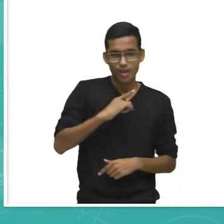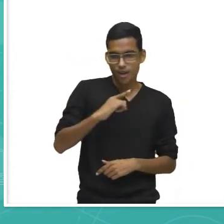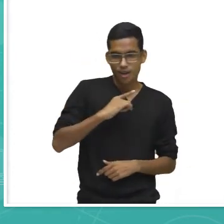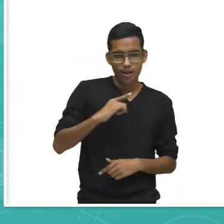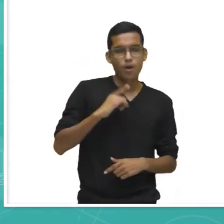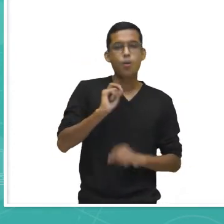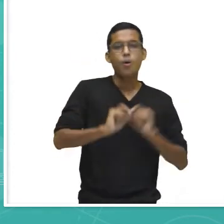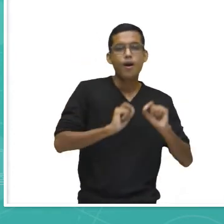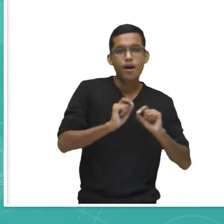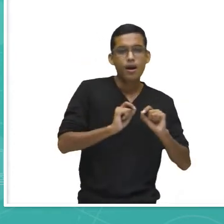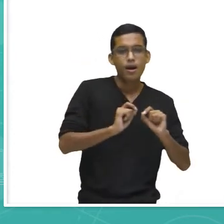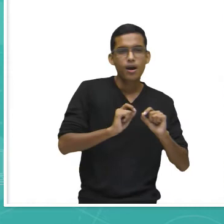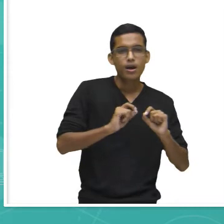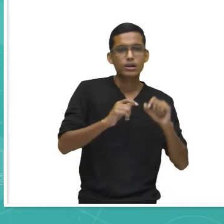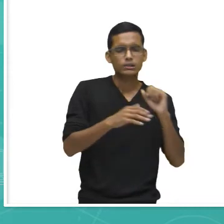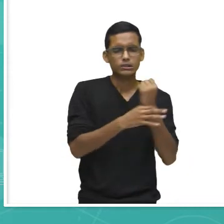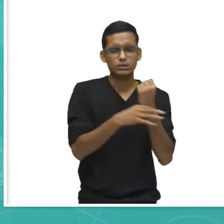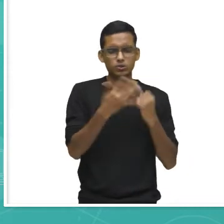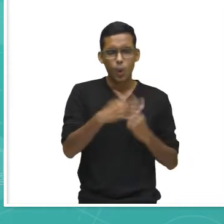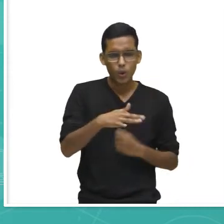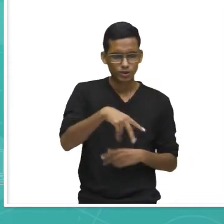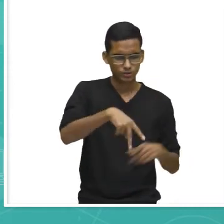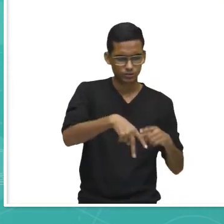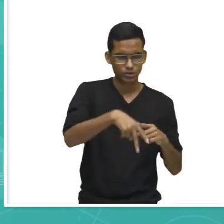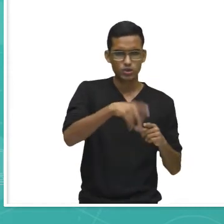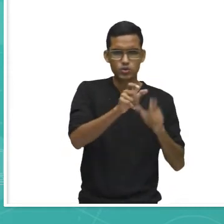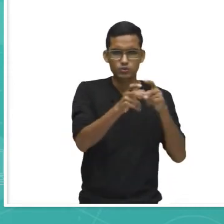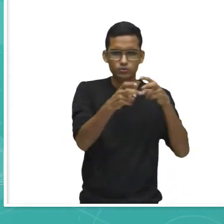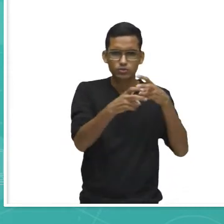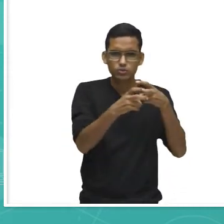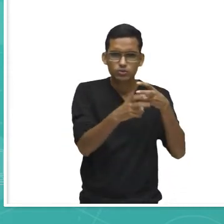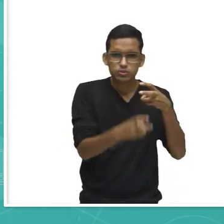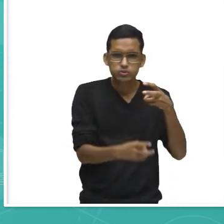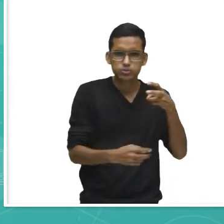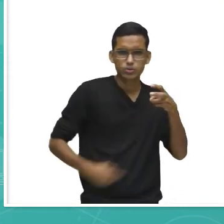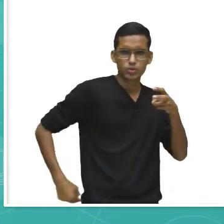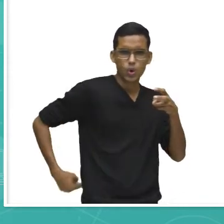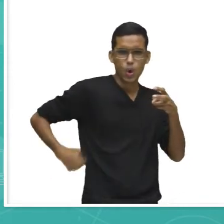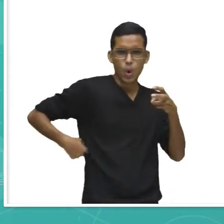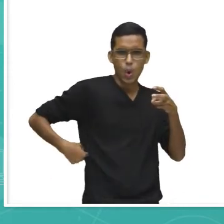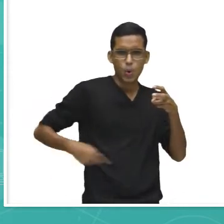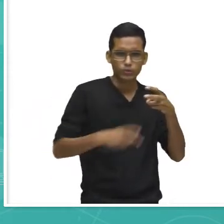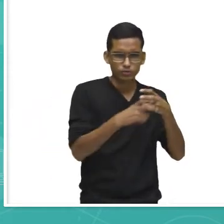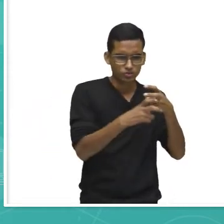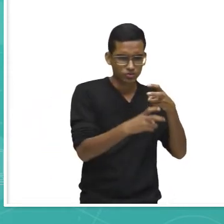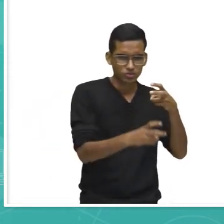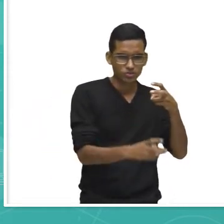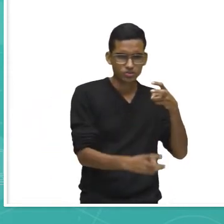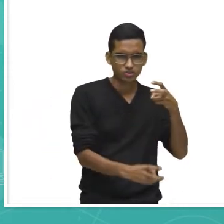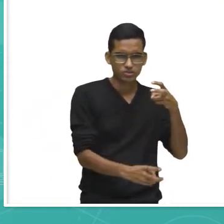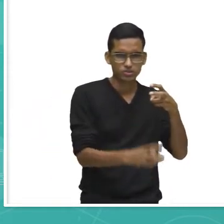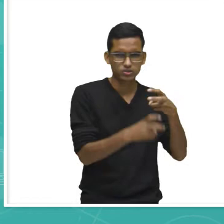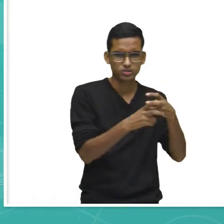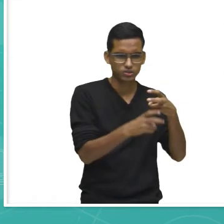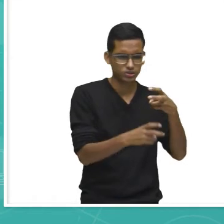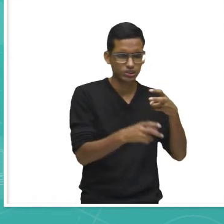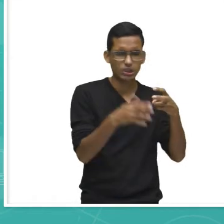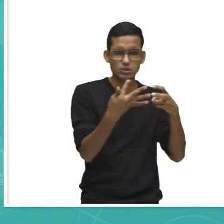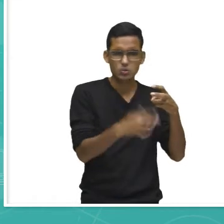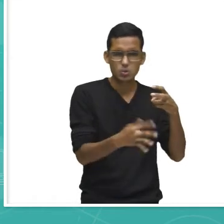Principalmente relacionado à coluna, tá? Então, olha só mais essa informação a respeito da Lé. A Lé,